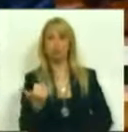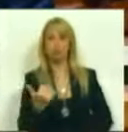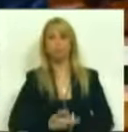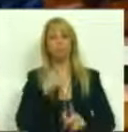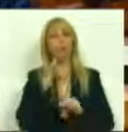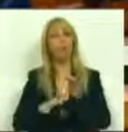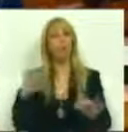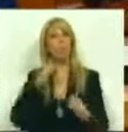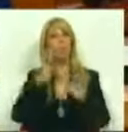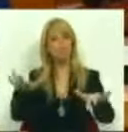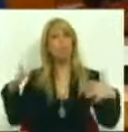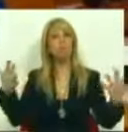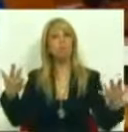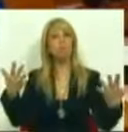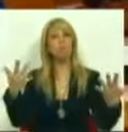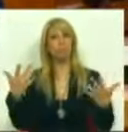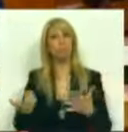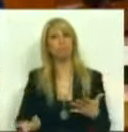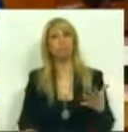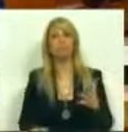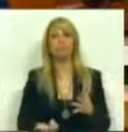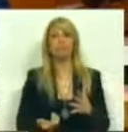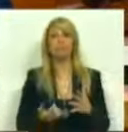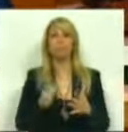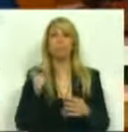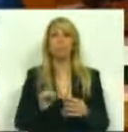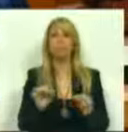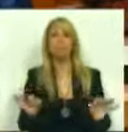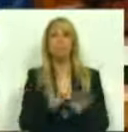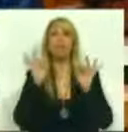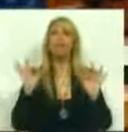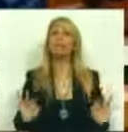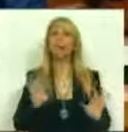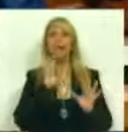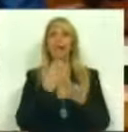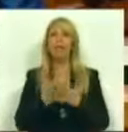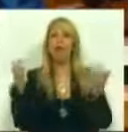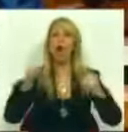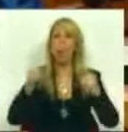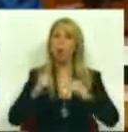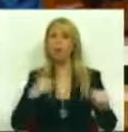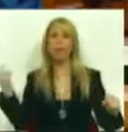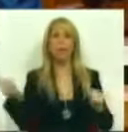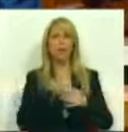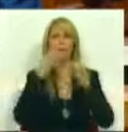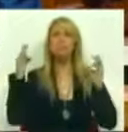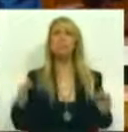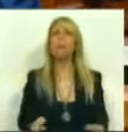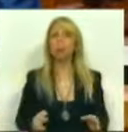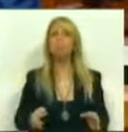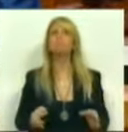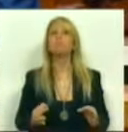o Parlamento se possa constituir também como uma fonte do consenso abrangente que,